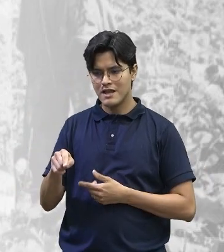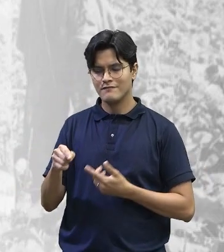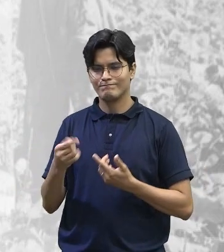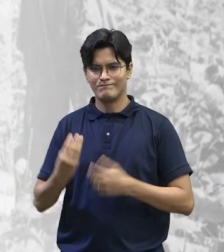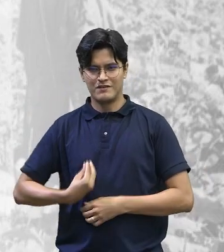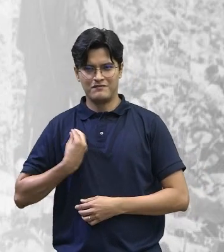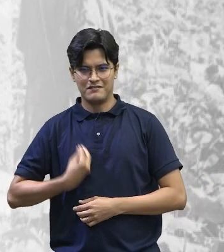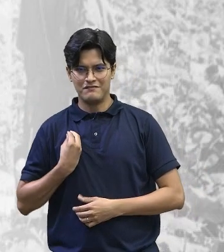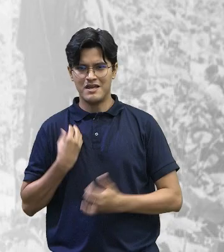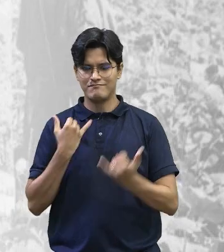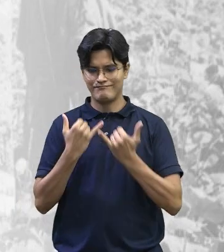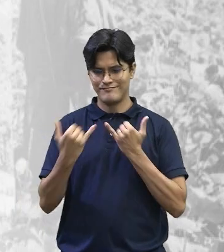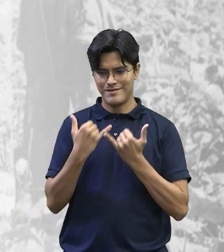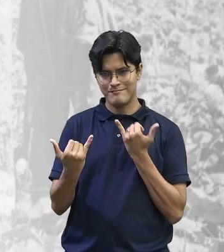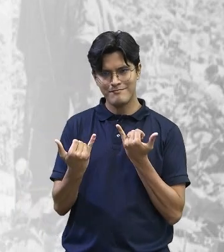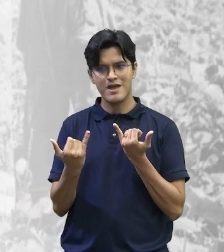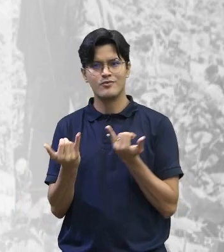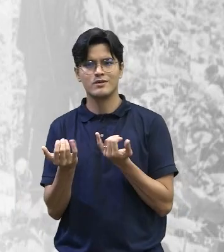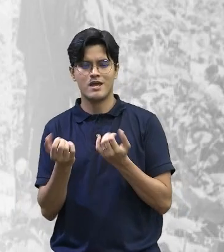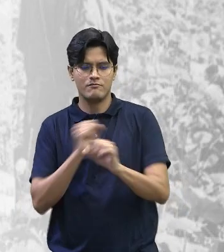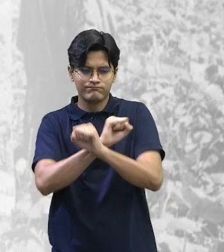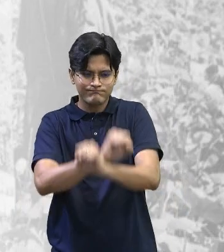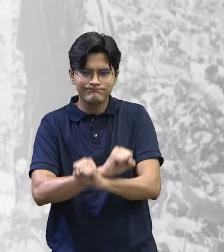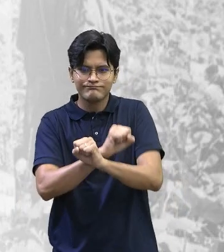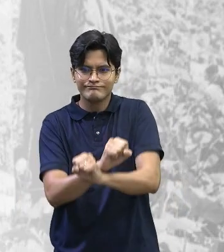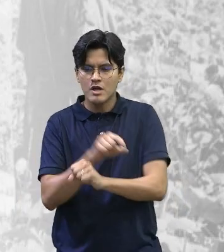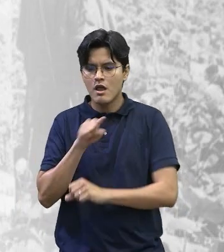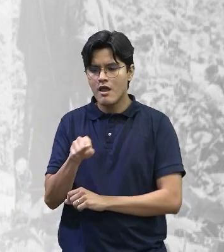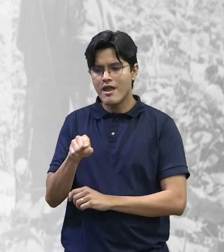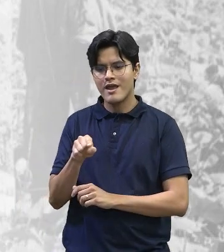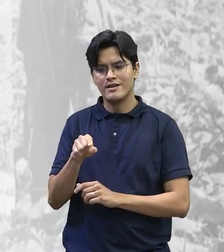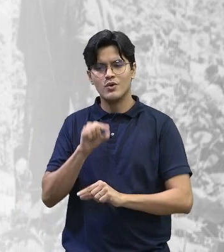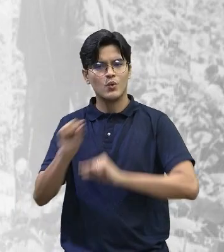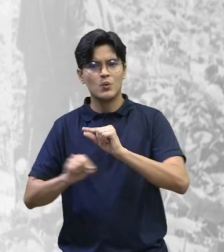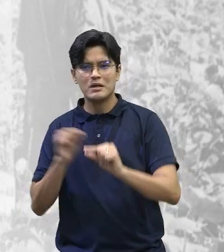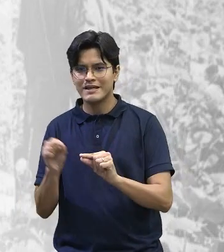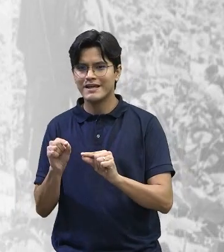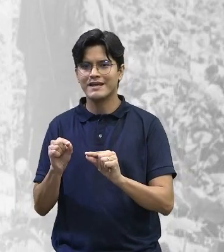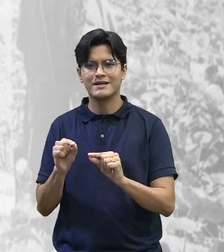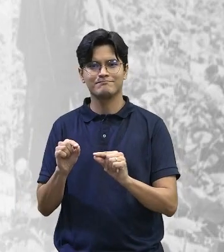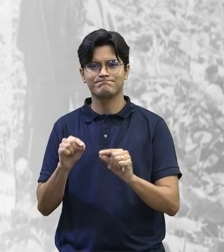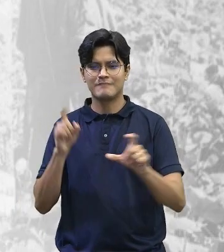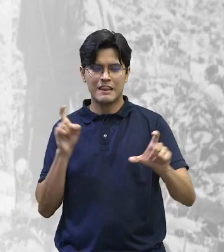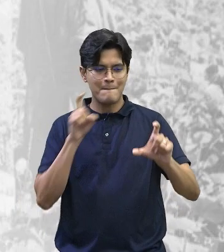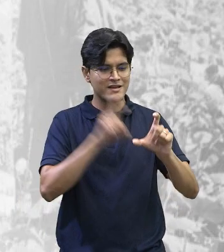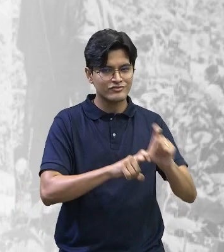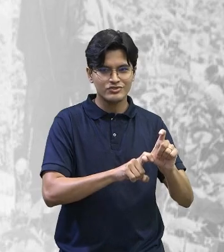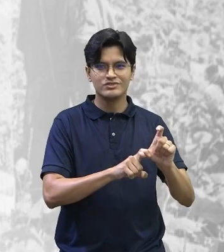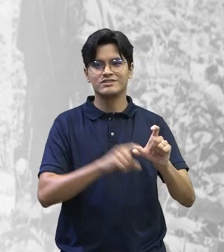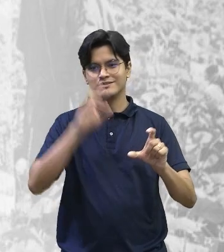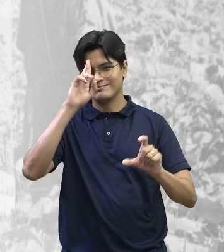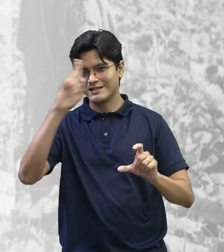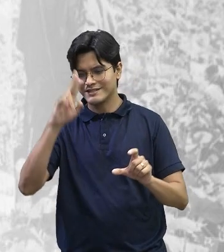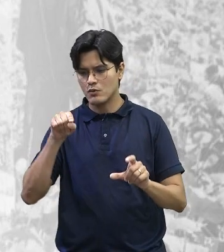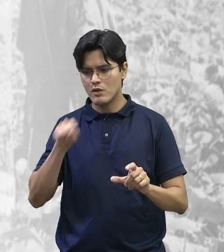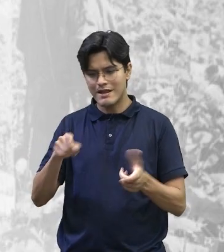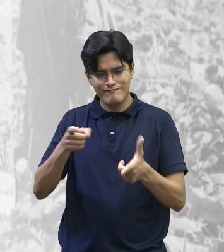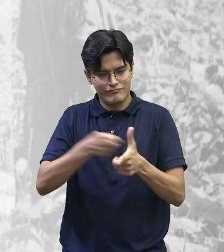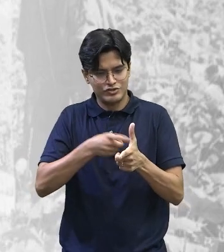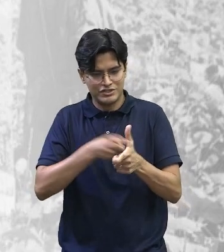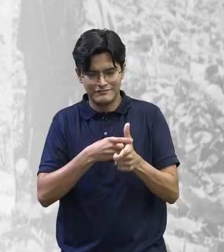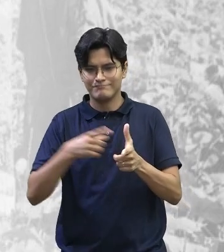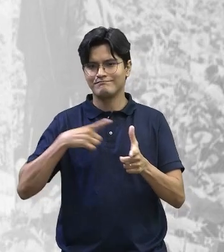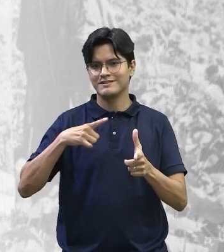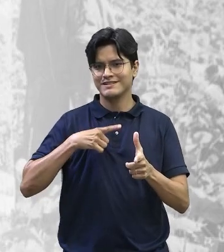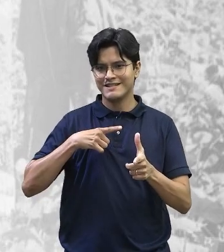barracão, preso por um sistema de endividamento do qual dificilmente conseguia se livrar. Trouxe para